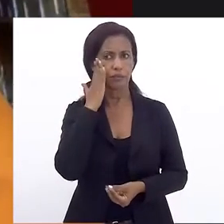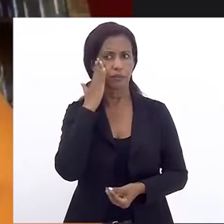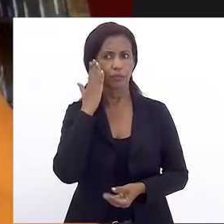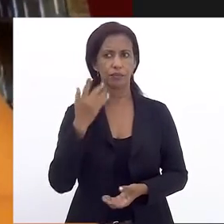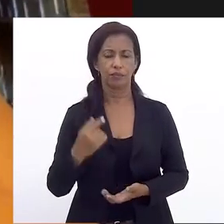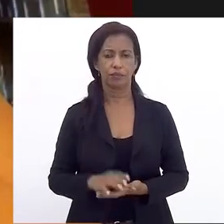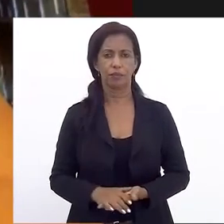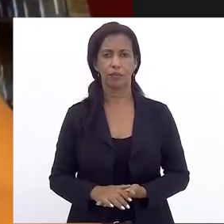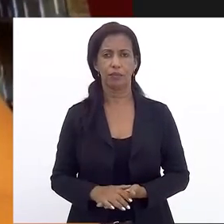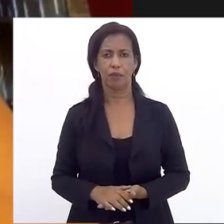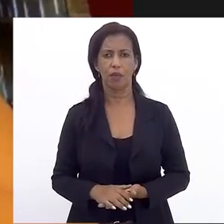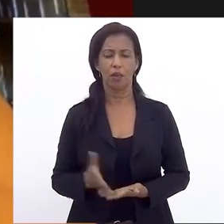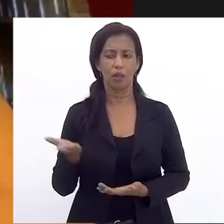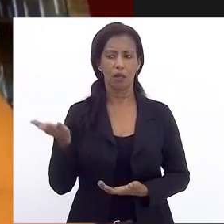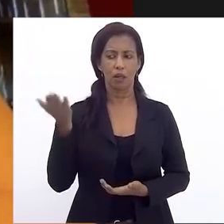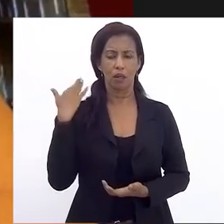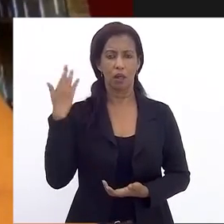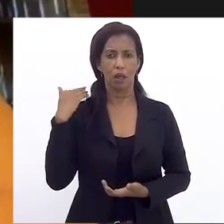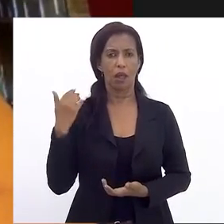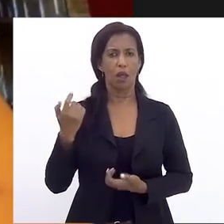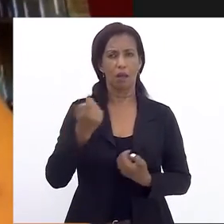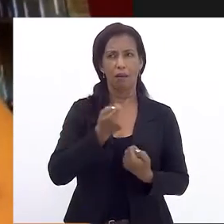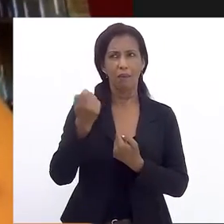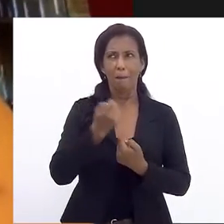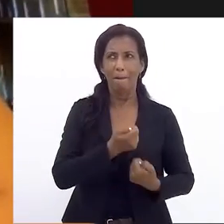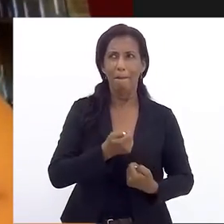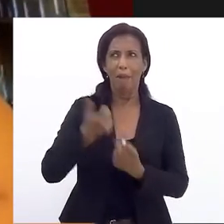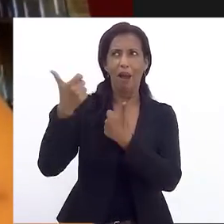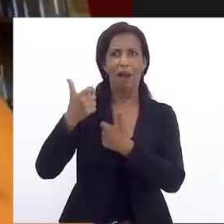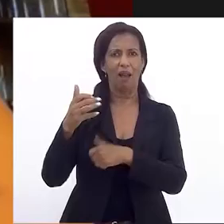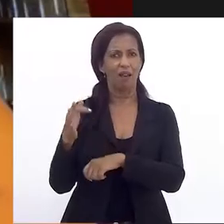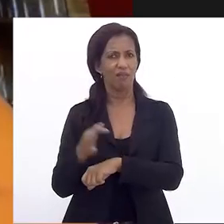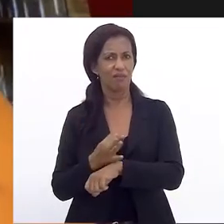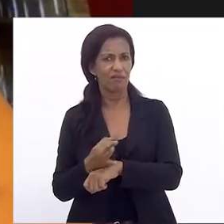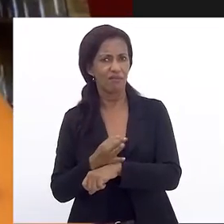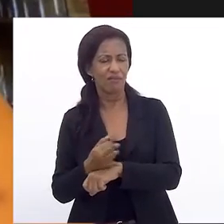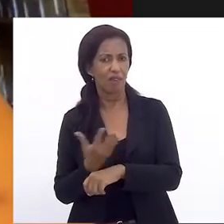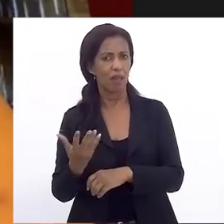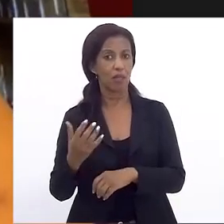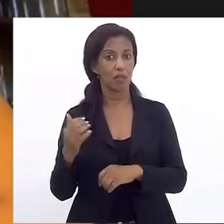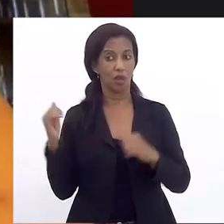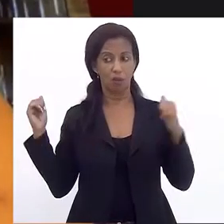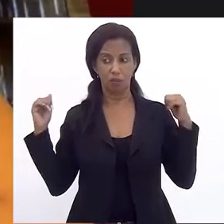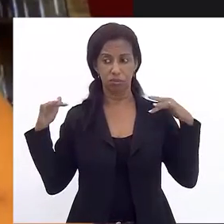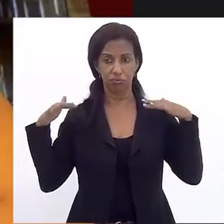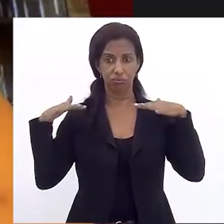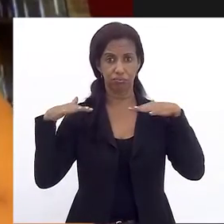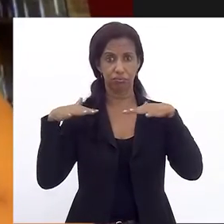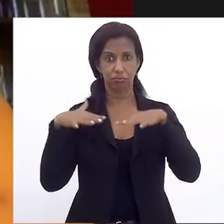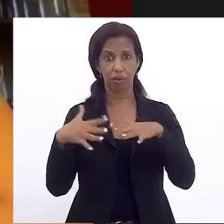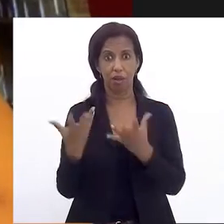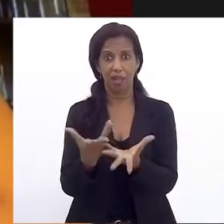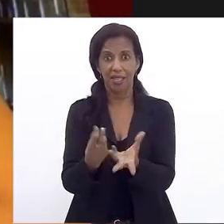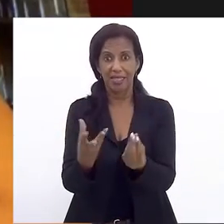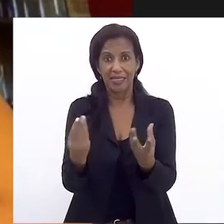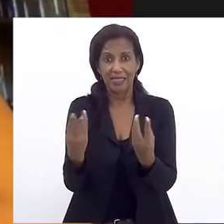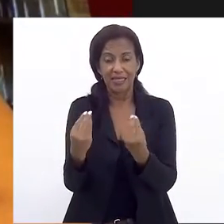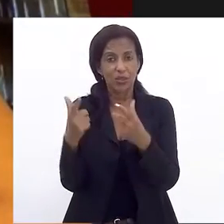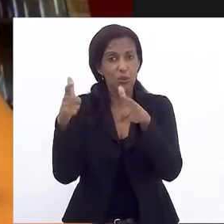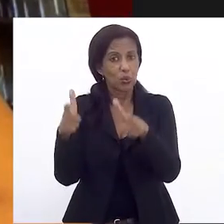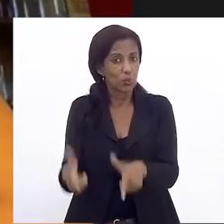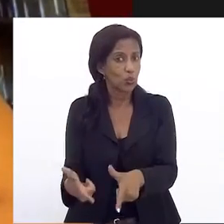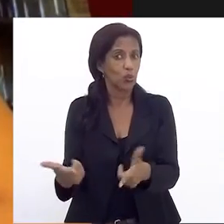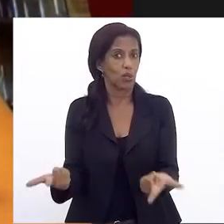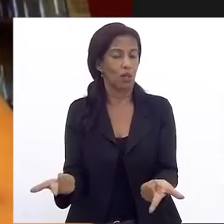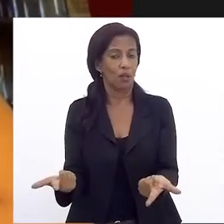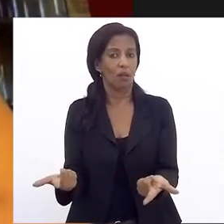na época de Réveillon, final de ano, férias, a nossa população triplica. Então, assim, a gente